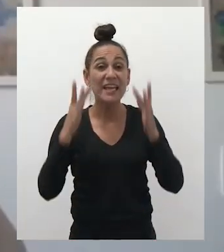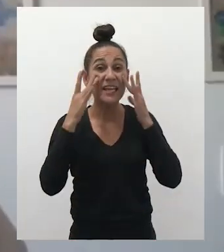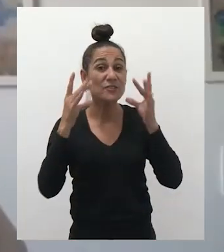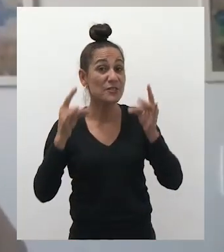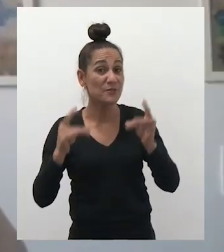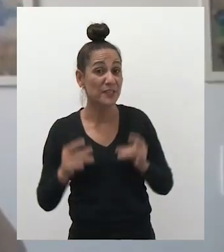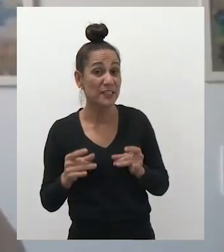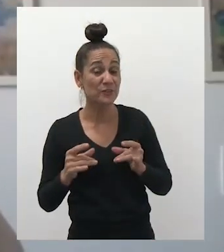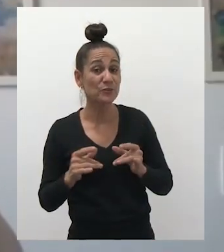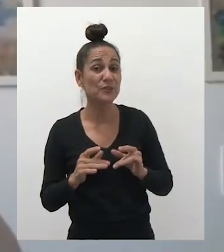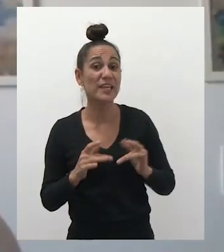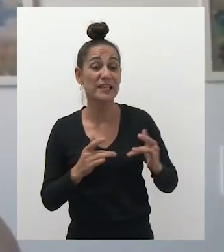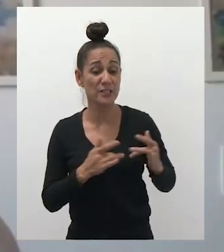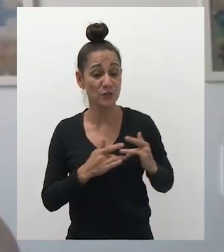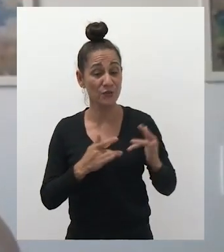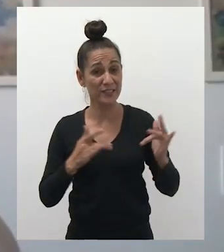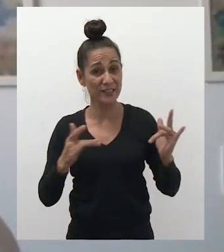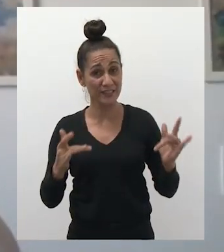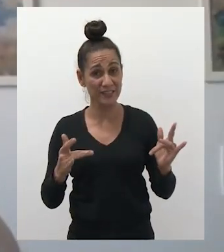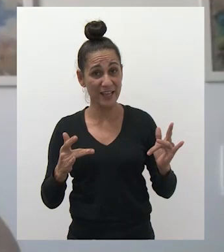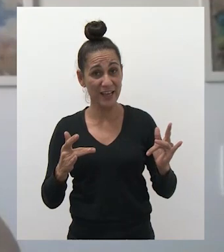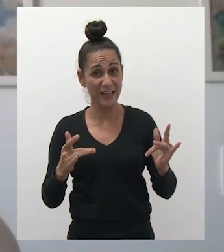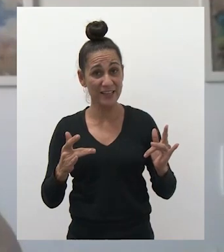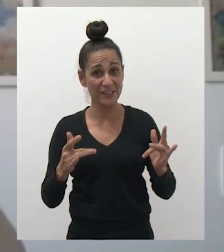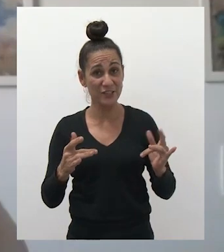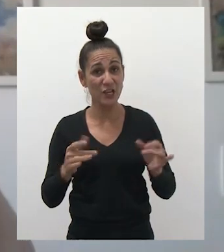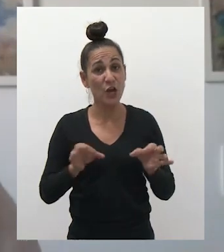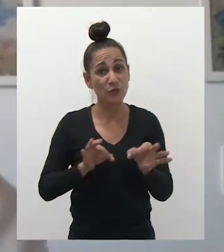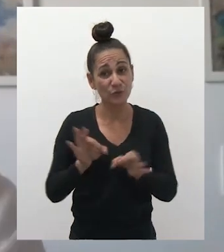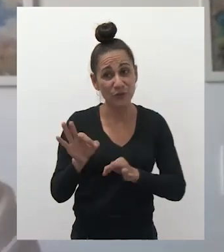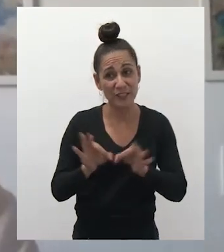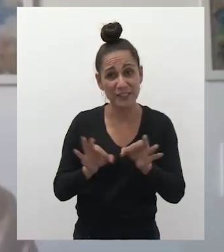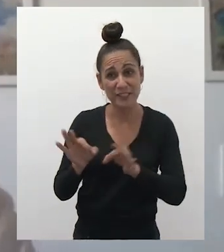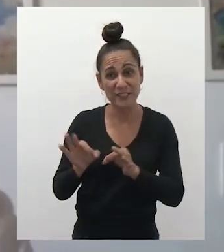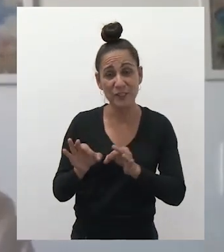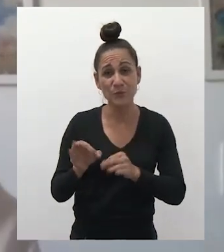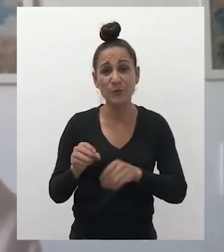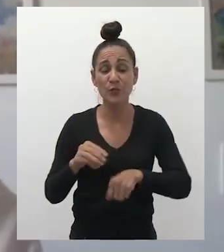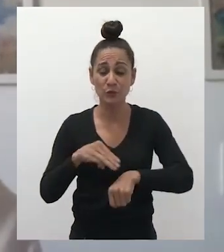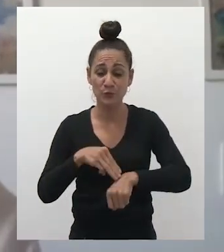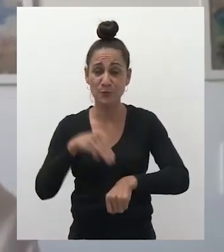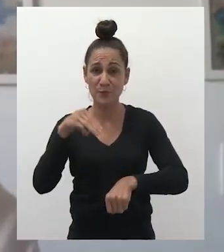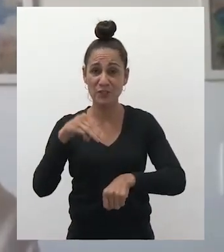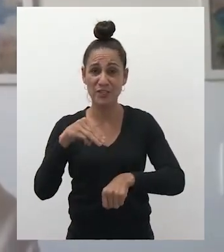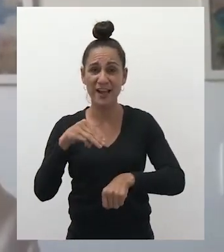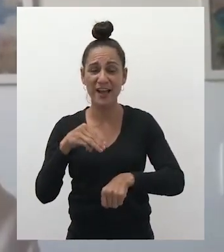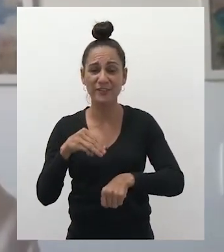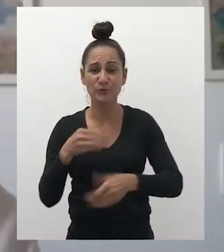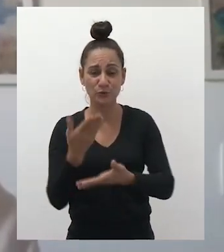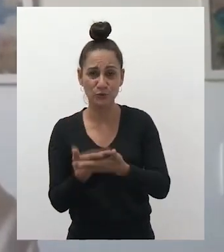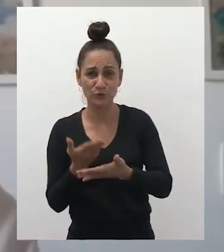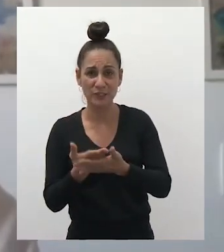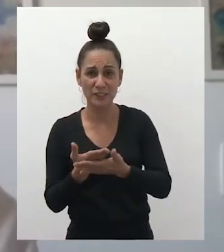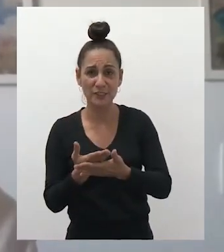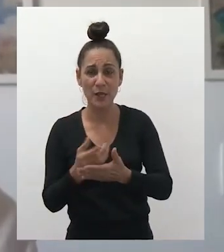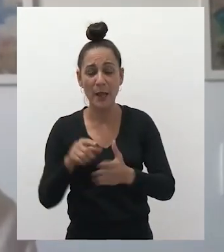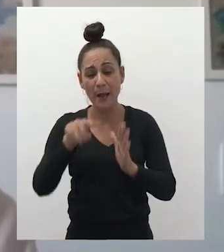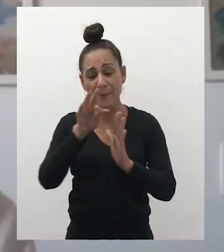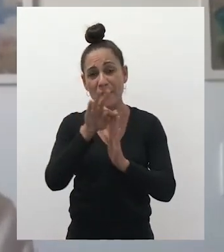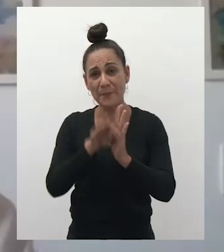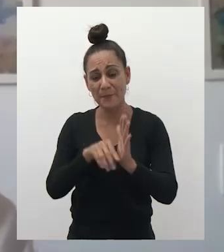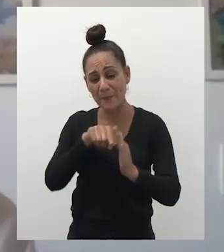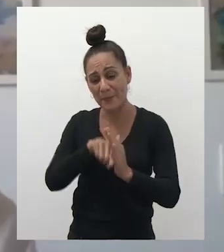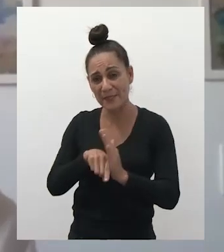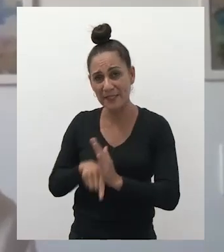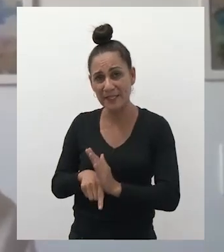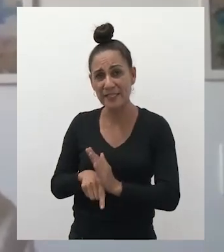da fraternidade e da solidariedade, também pesquisei por ocasião do mestrado em Direito. É assim, a fraternidade,